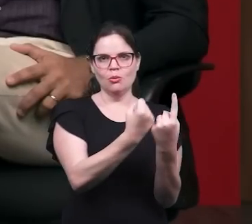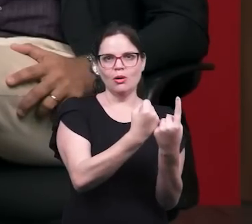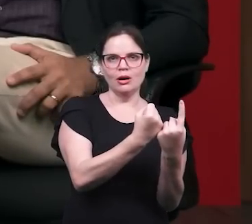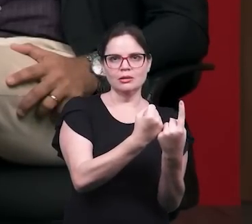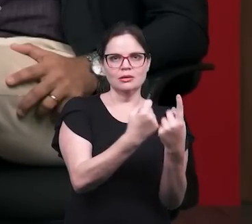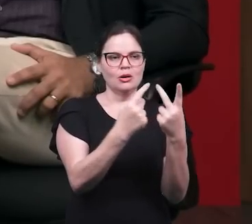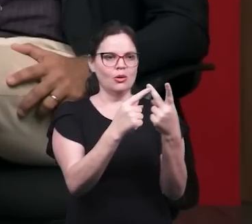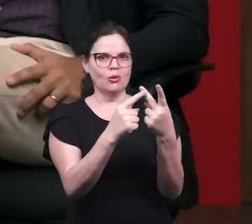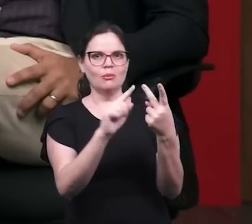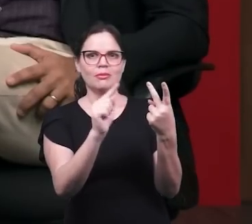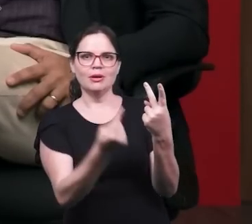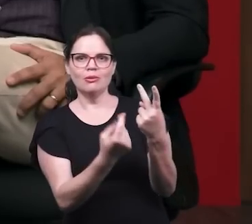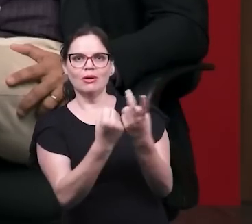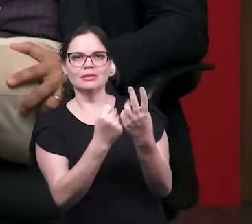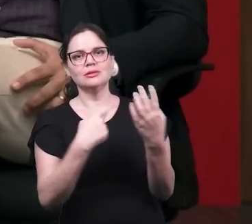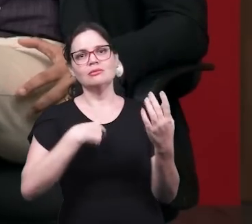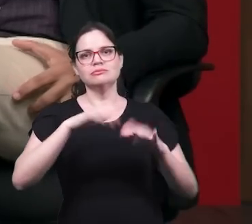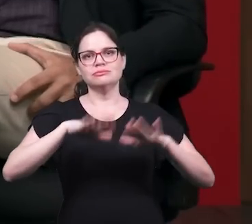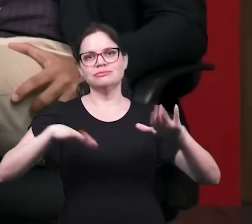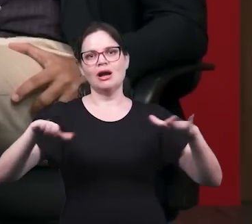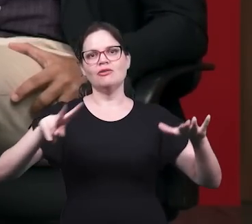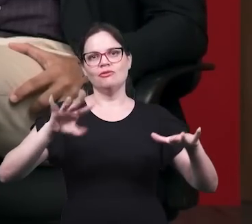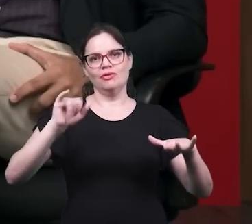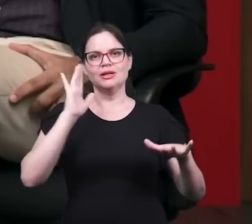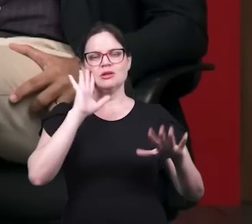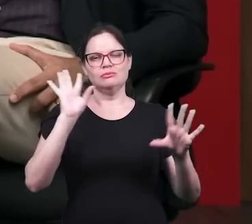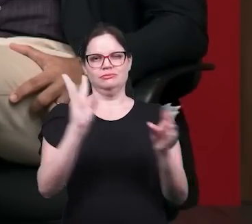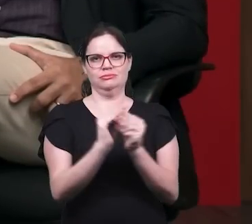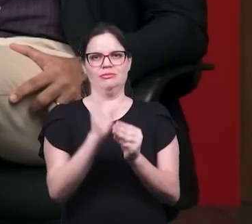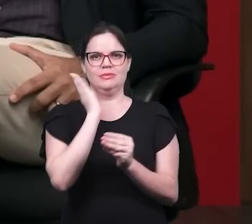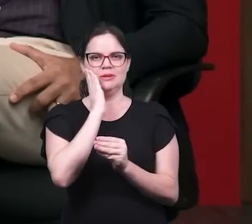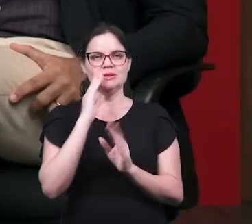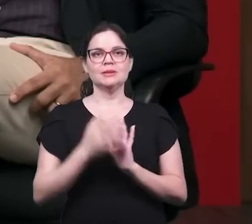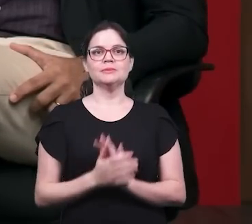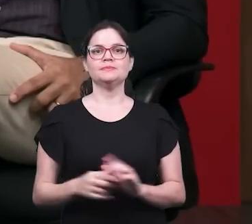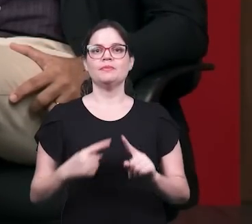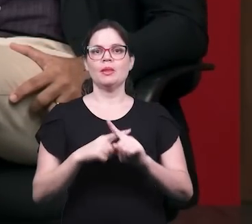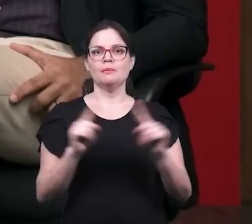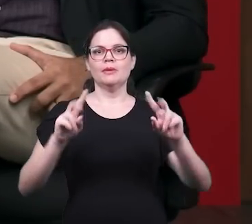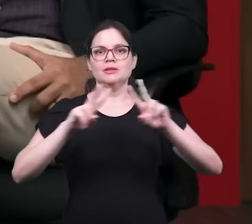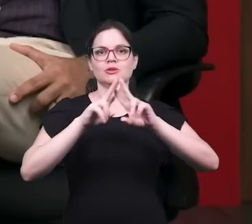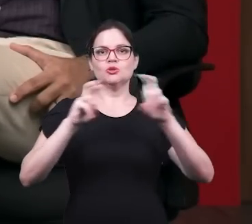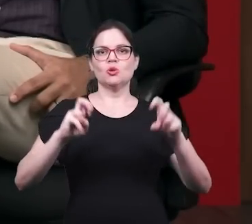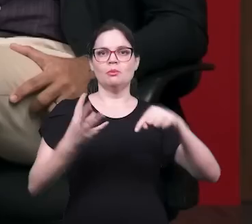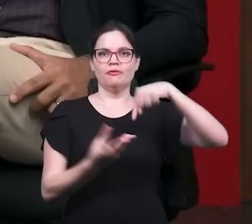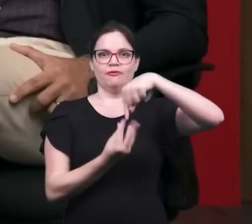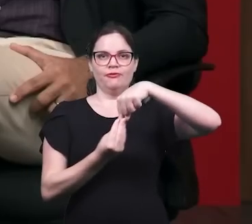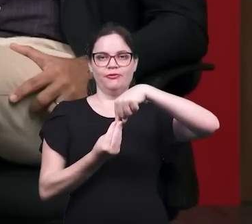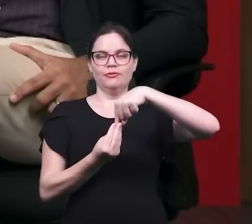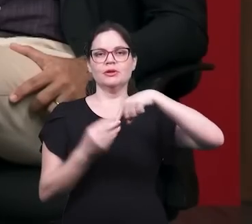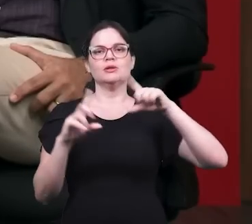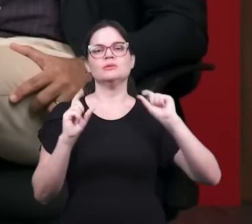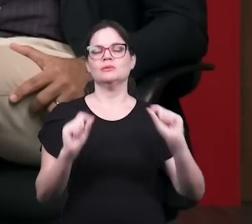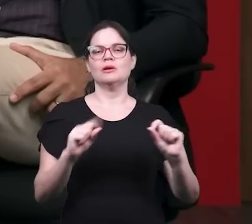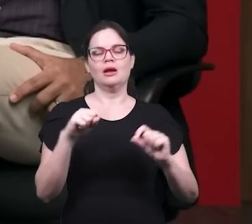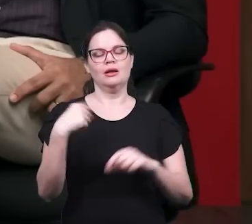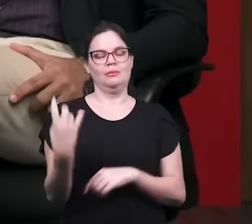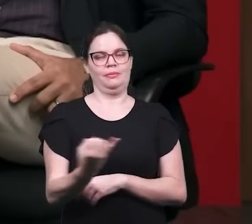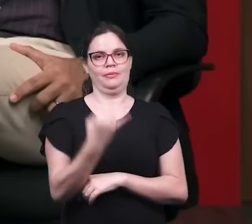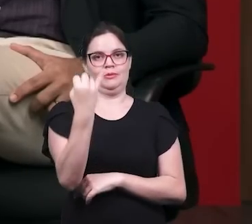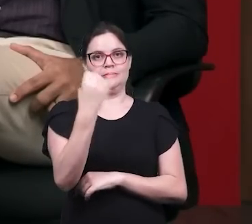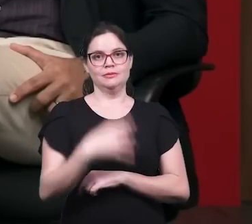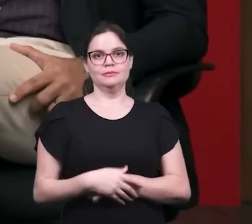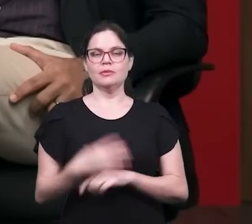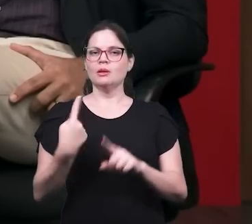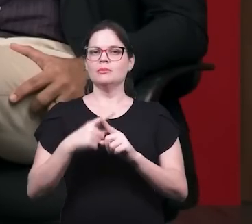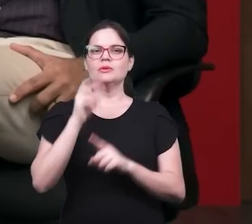aqui, Sim. outro fecha ali, outro fecha lá. Mas aqui sobre a parábola da figueira, ainda ela é importante porque o